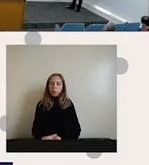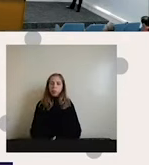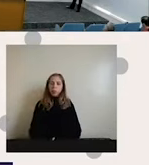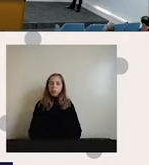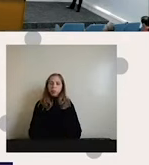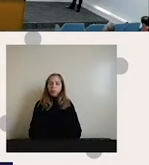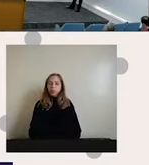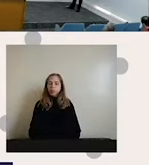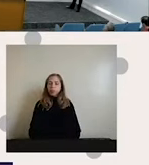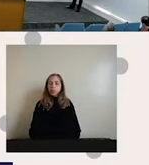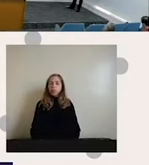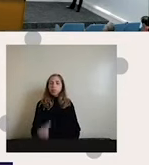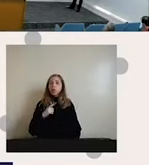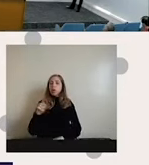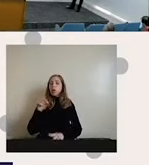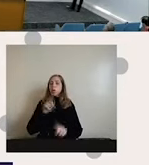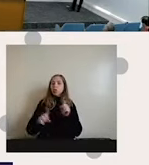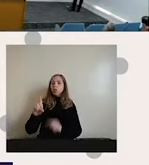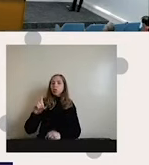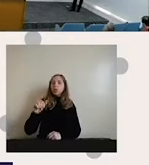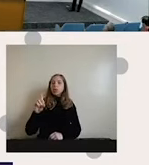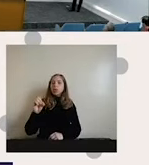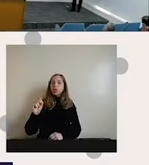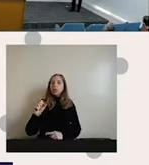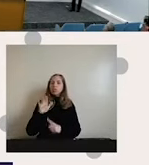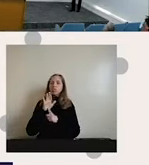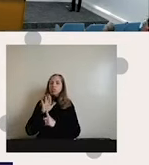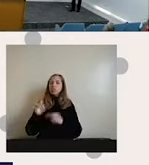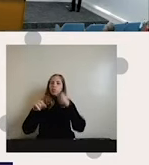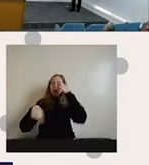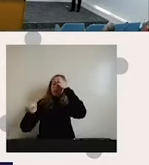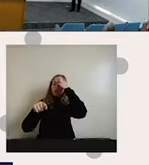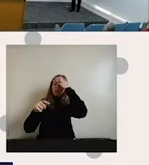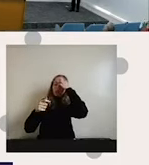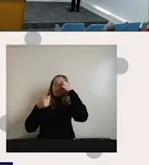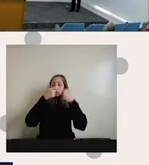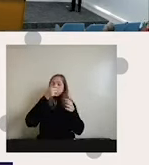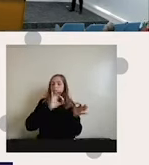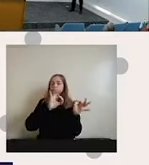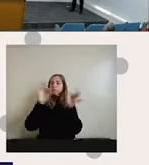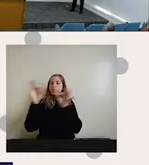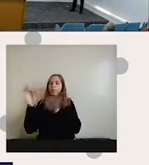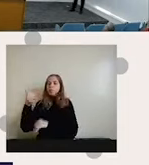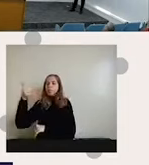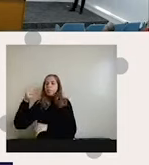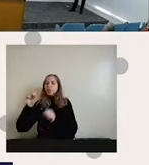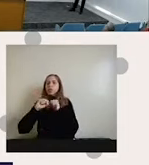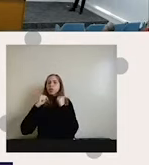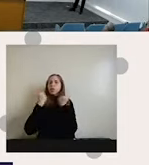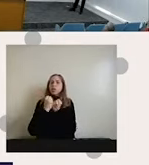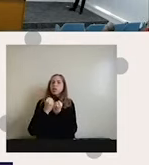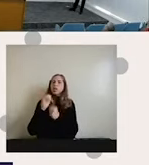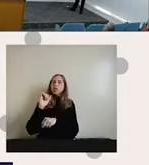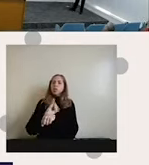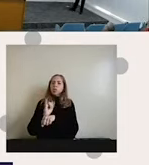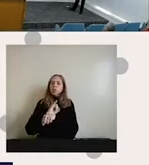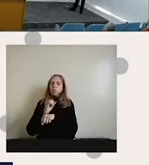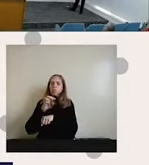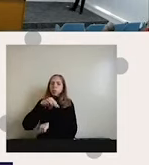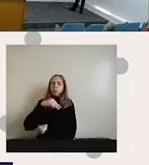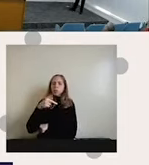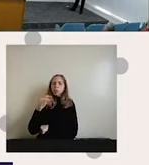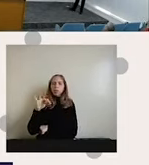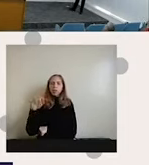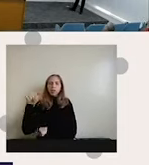tem alguns dados que eu apresentei, convido vocês a assistir o primeiro seminário que está gravado, está no YouTube do MPT, aqui de Campinas, 15ª